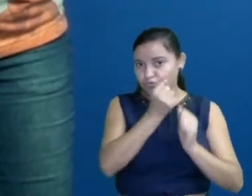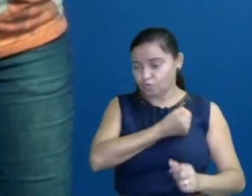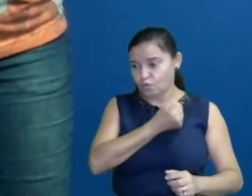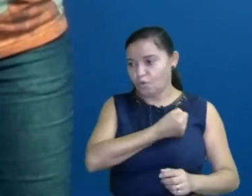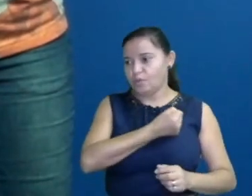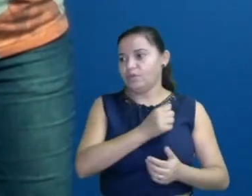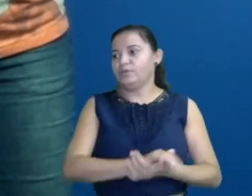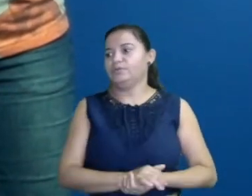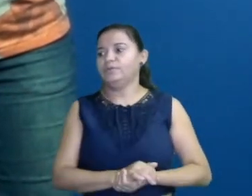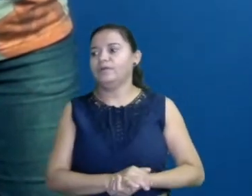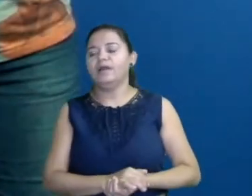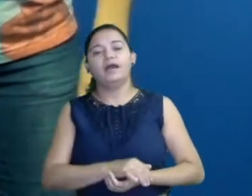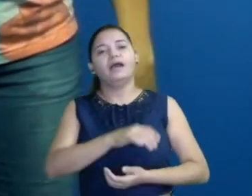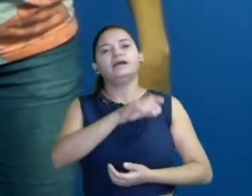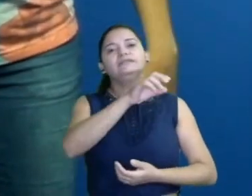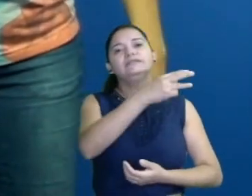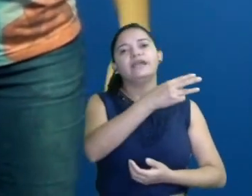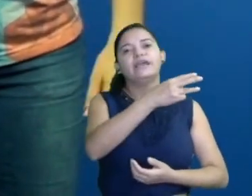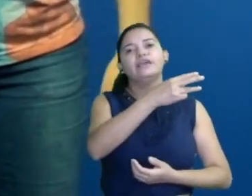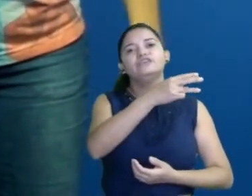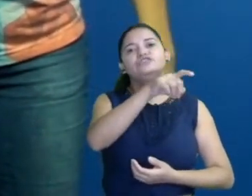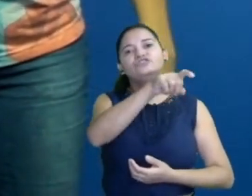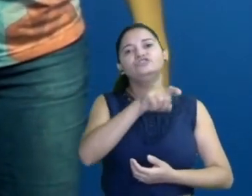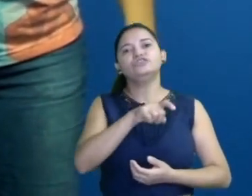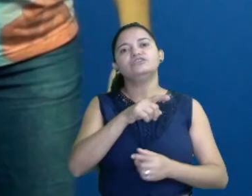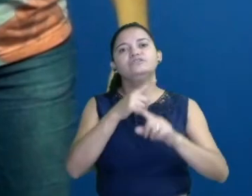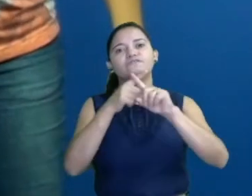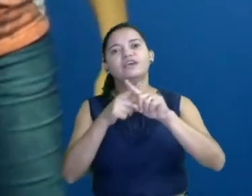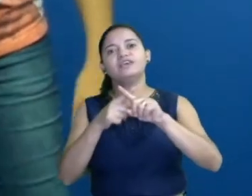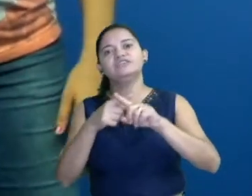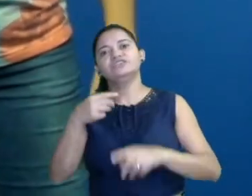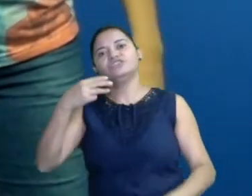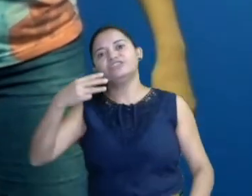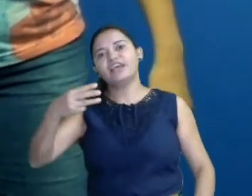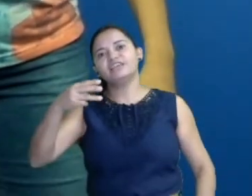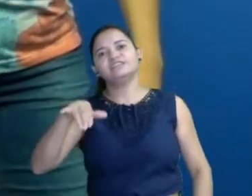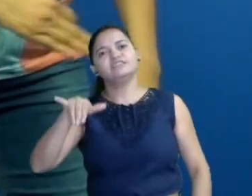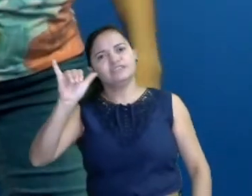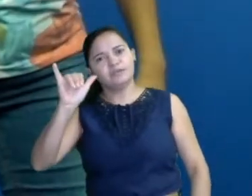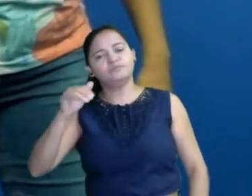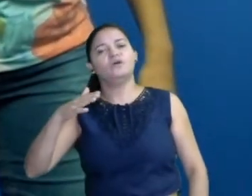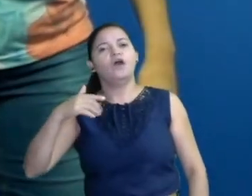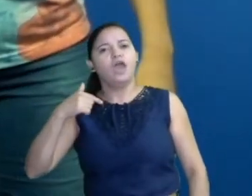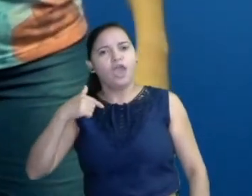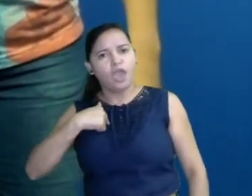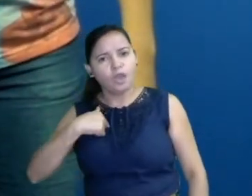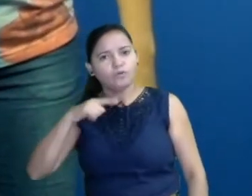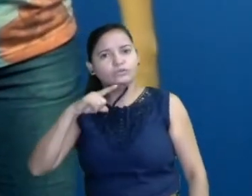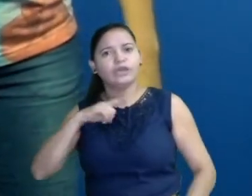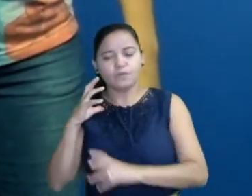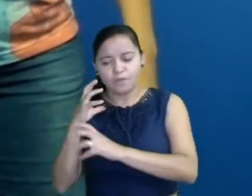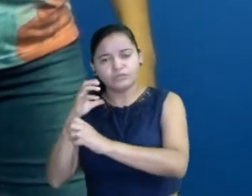três x-3y tem 19 visito Então vai aumentar né